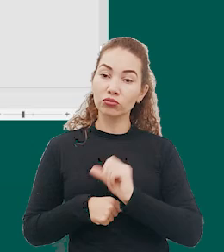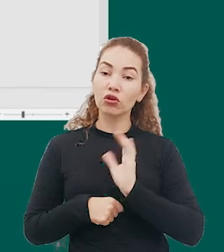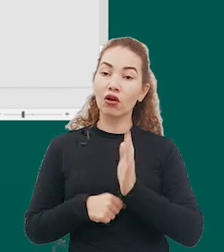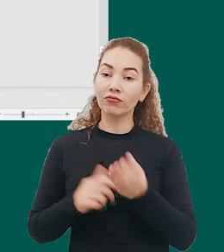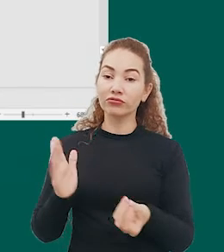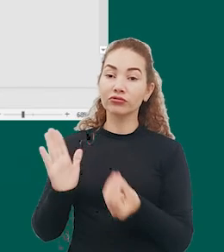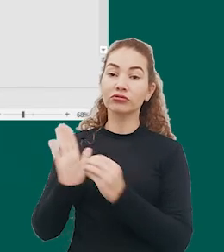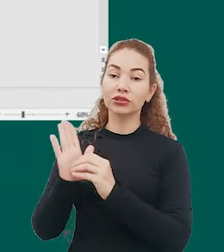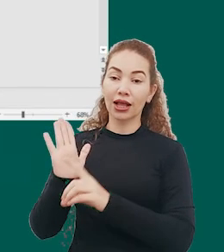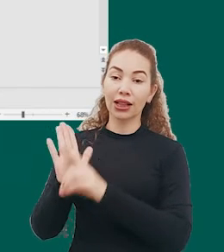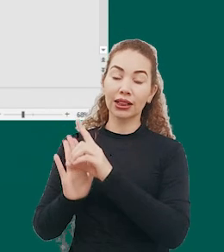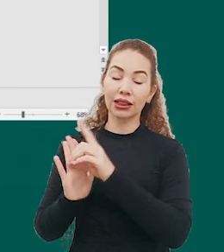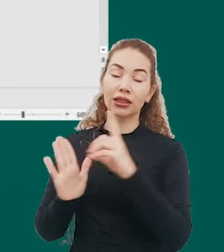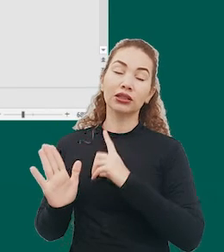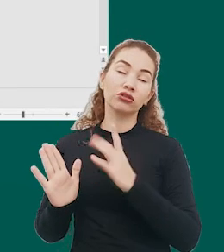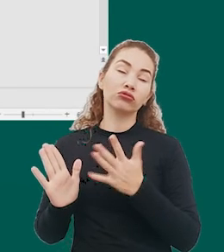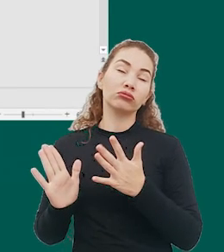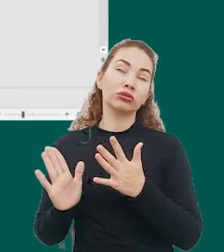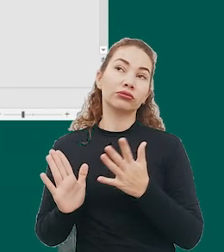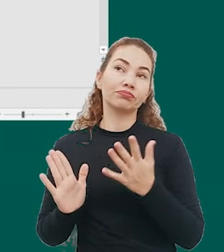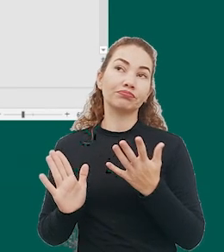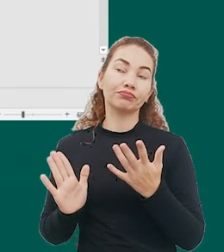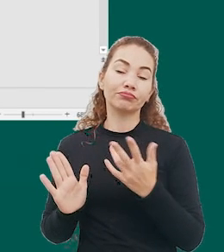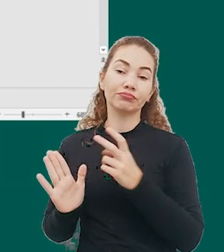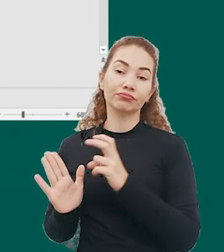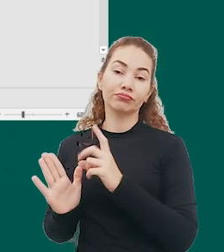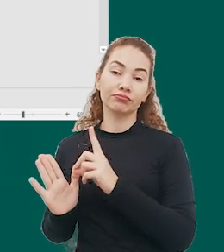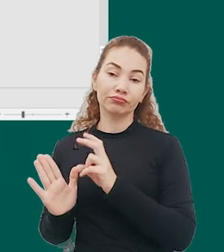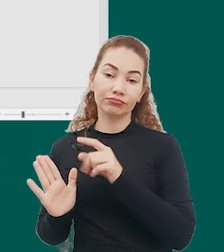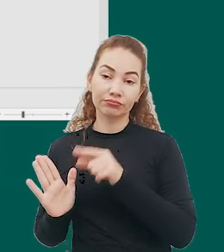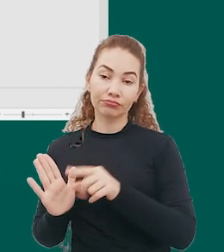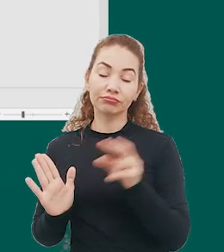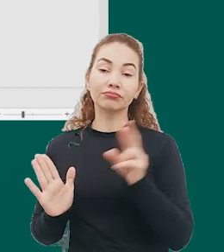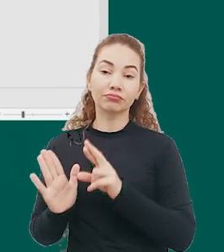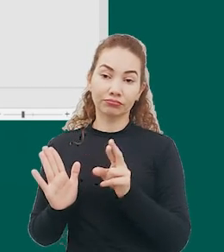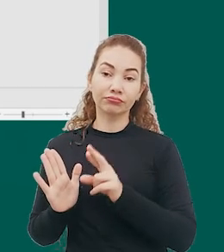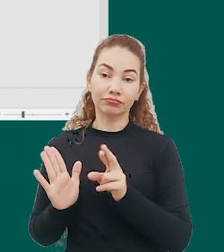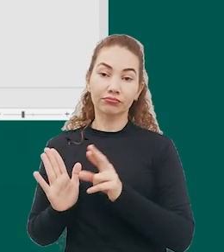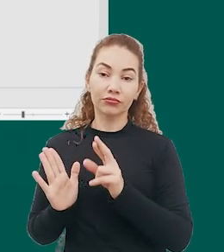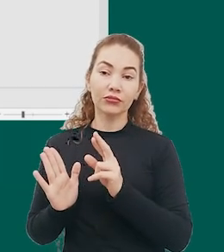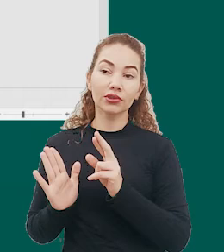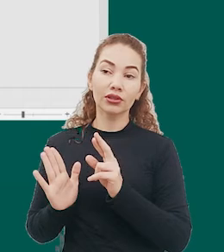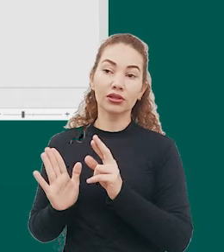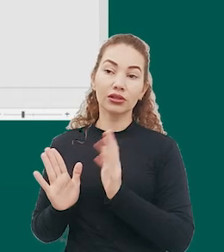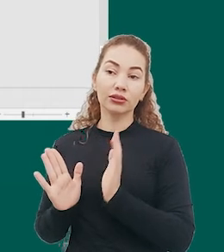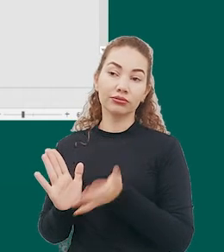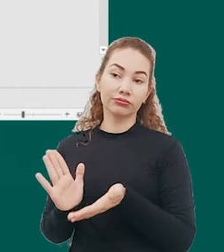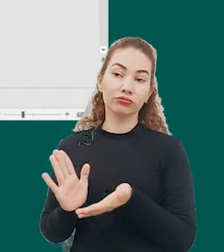Vamos supor que eu tinha lá o valor de 15 mil reais